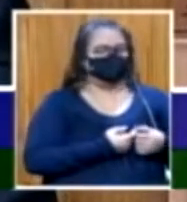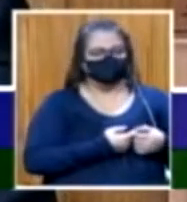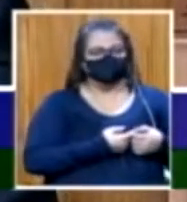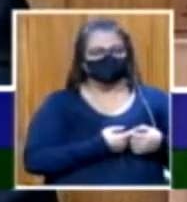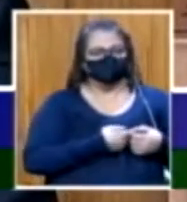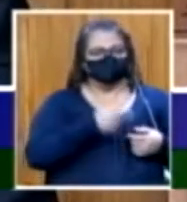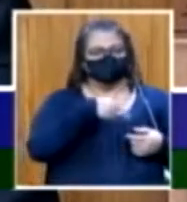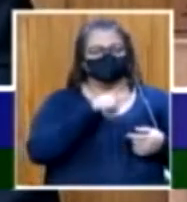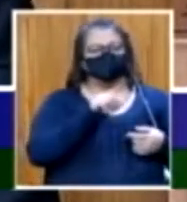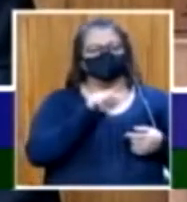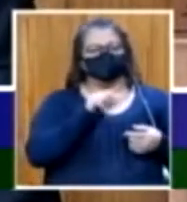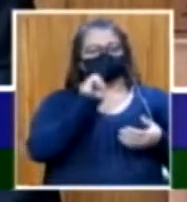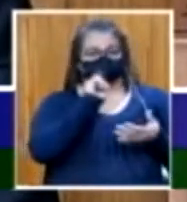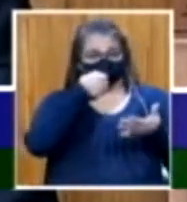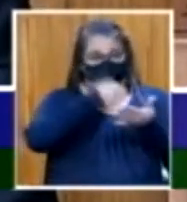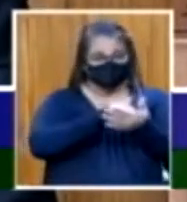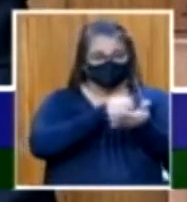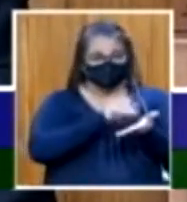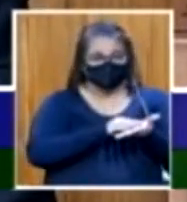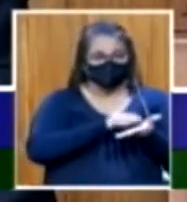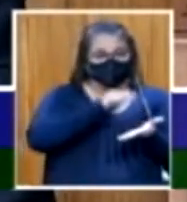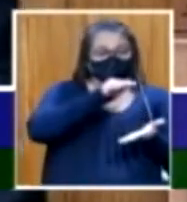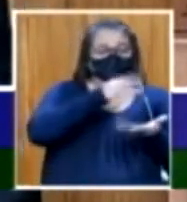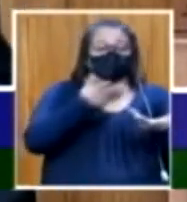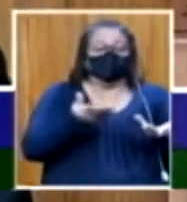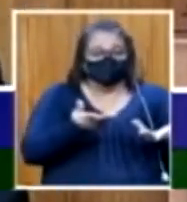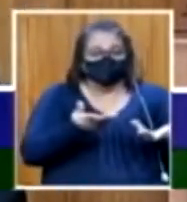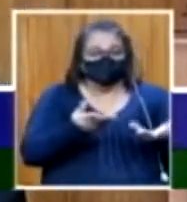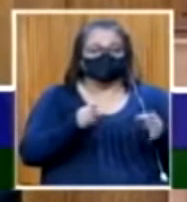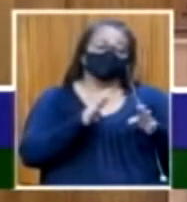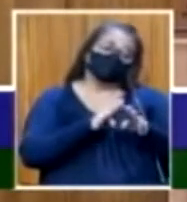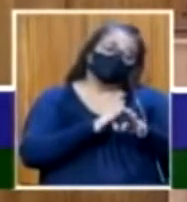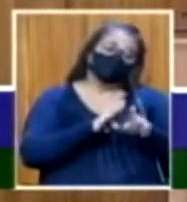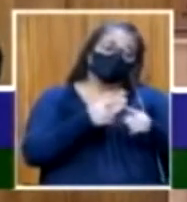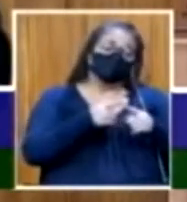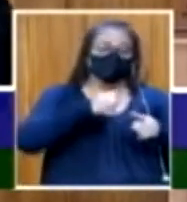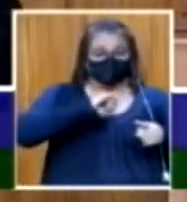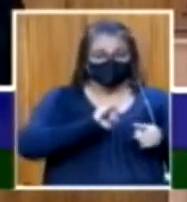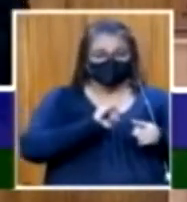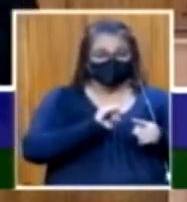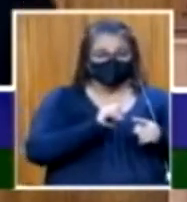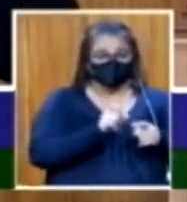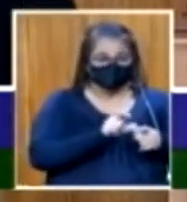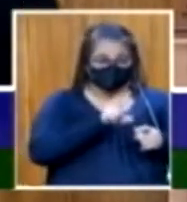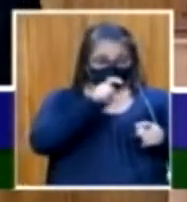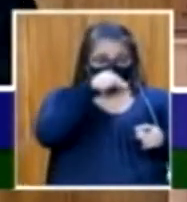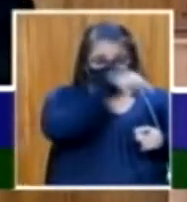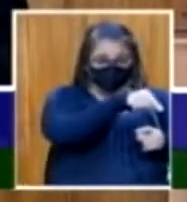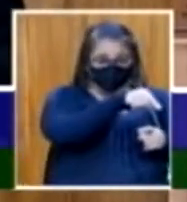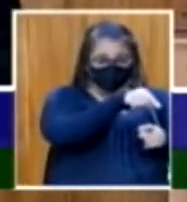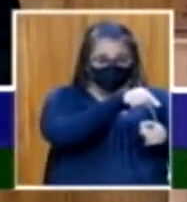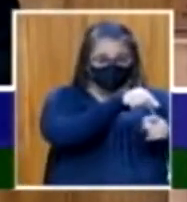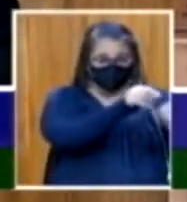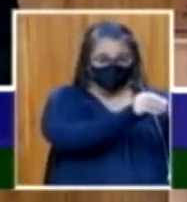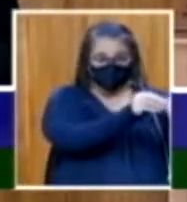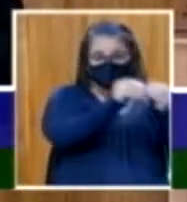Ele vai aumentar a carga tributária, inevitavelmente. Vai aumentar a carga tributária, porque se aumenta para ele, ele não vai diminuir a margem